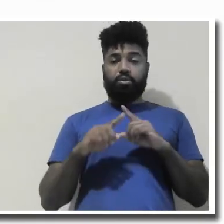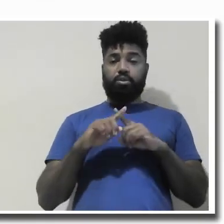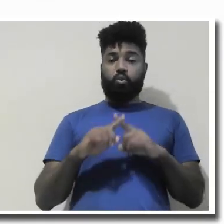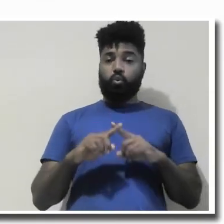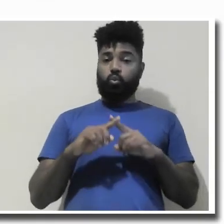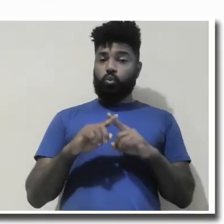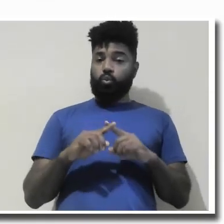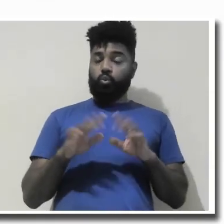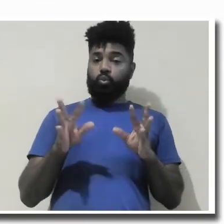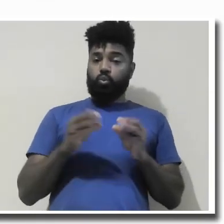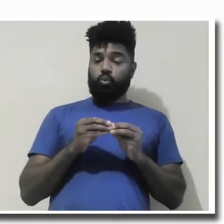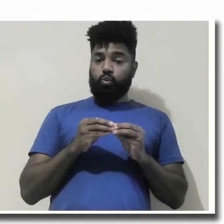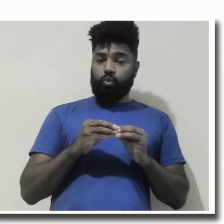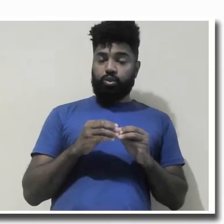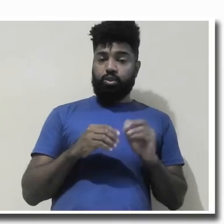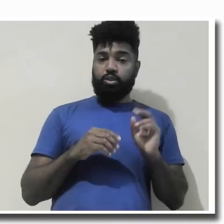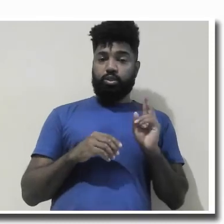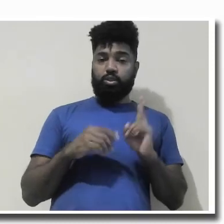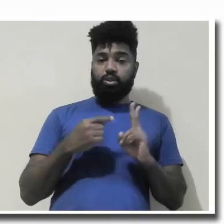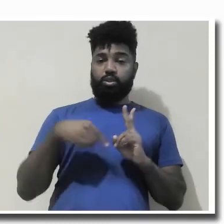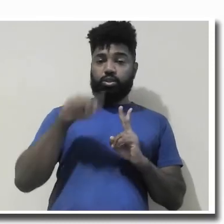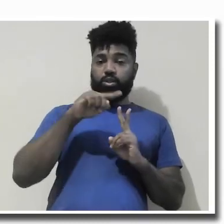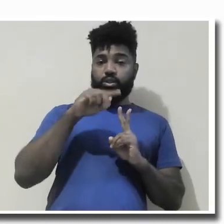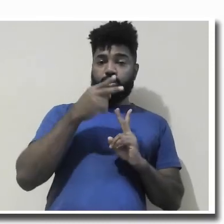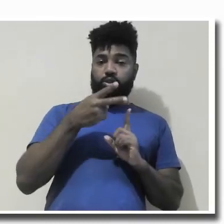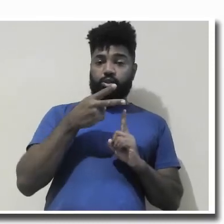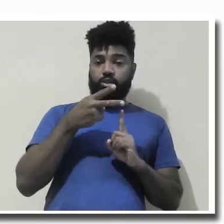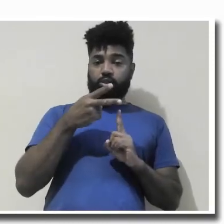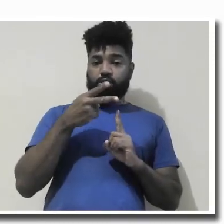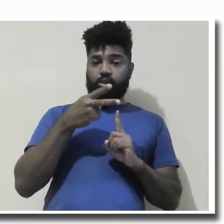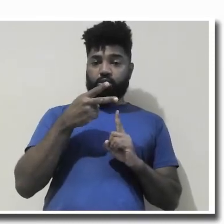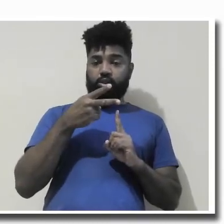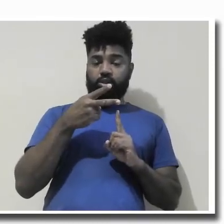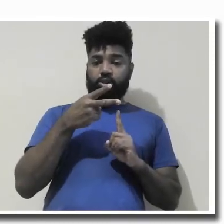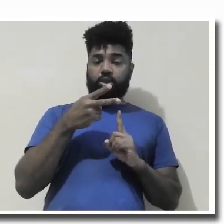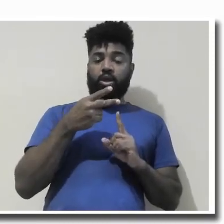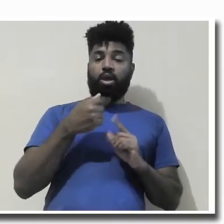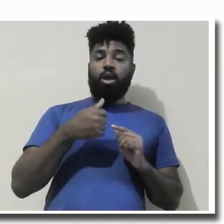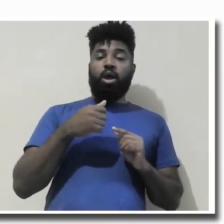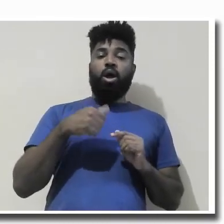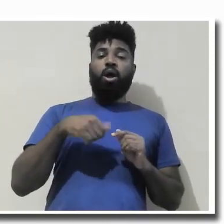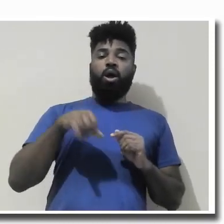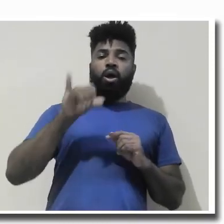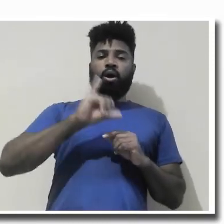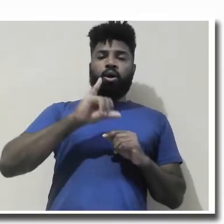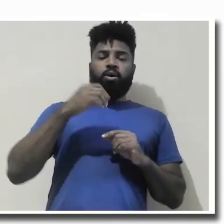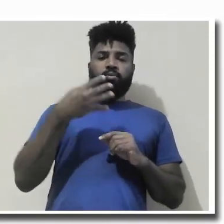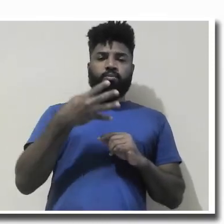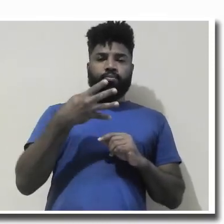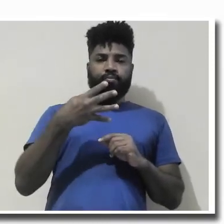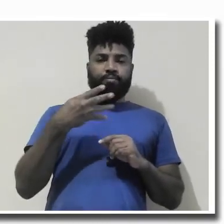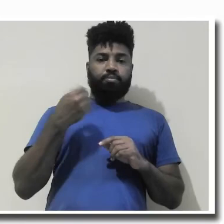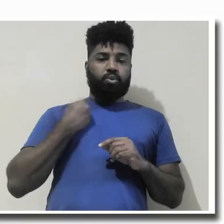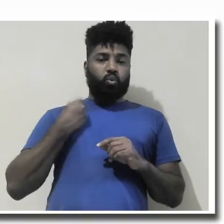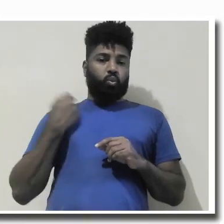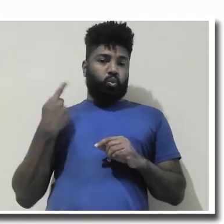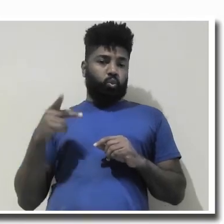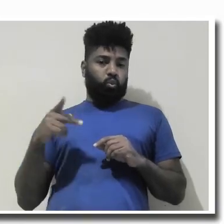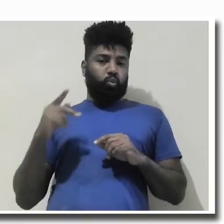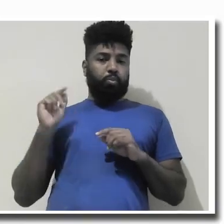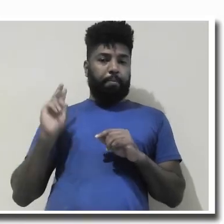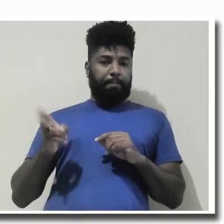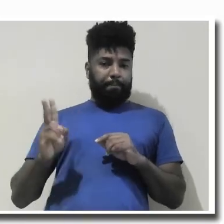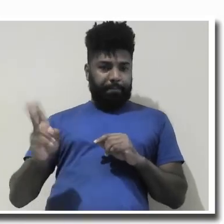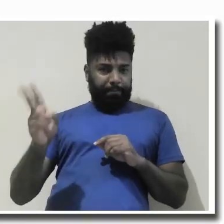esse índice 2 e esse expoente 4 por um mesmo valor. Multiplicarei